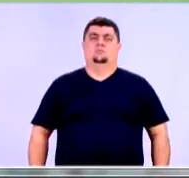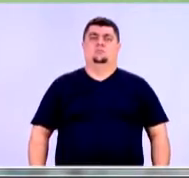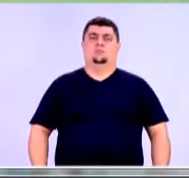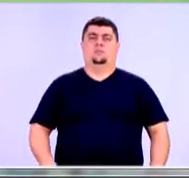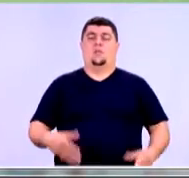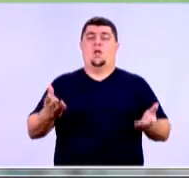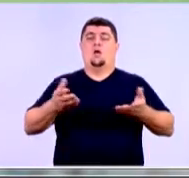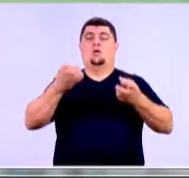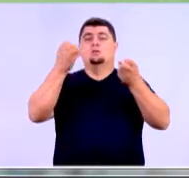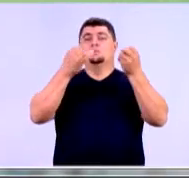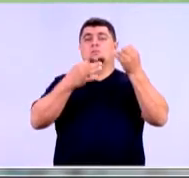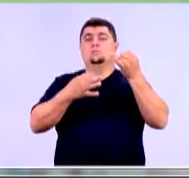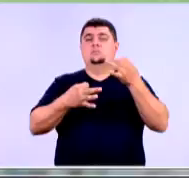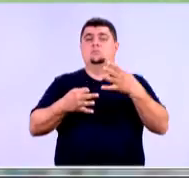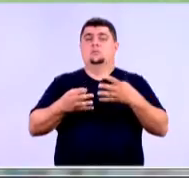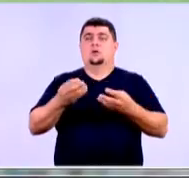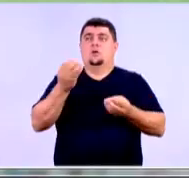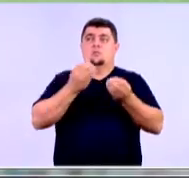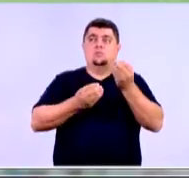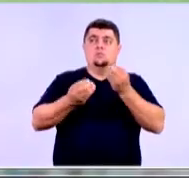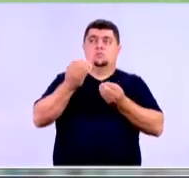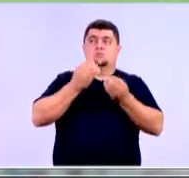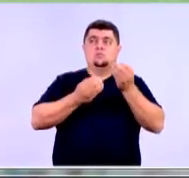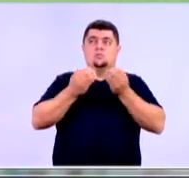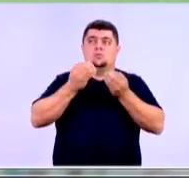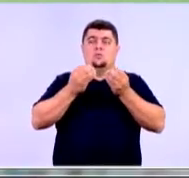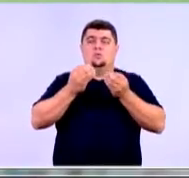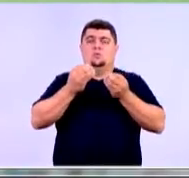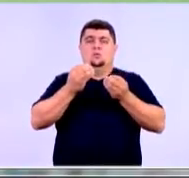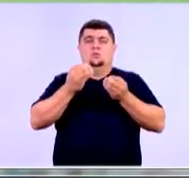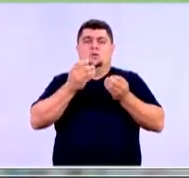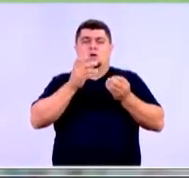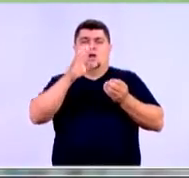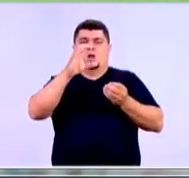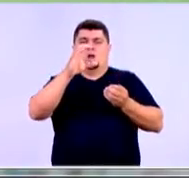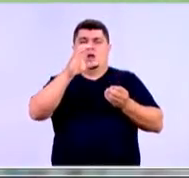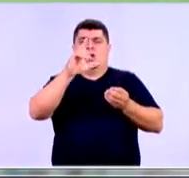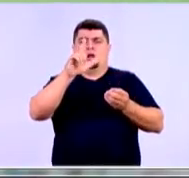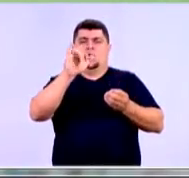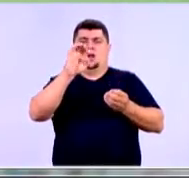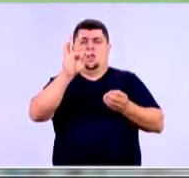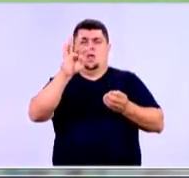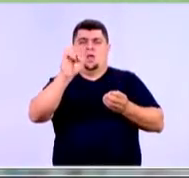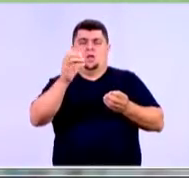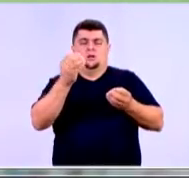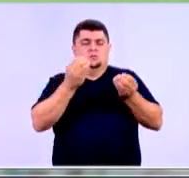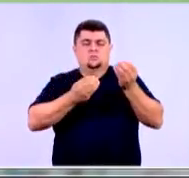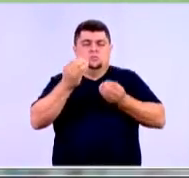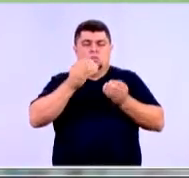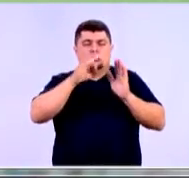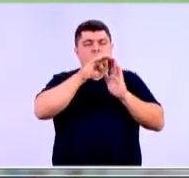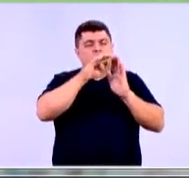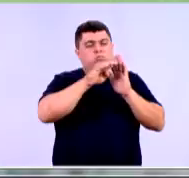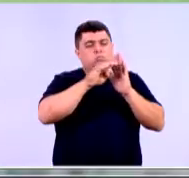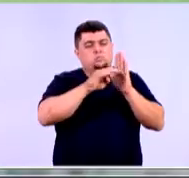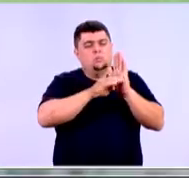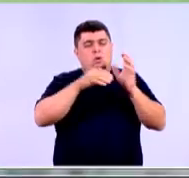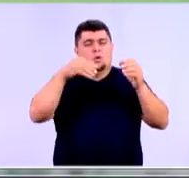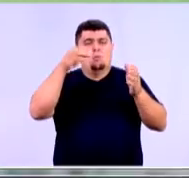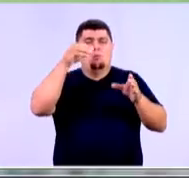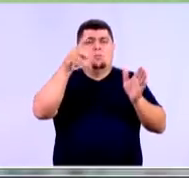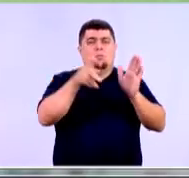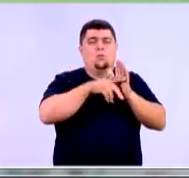do cliente na classificação bancária. Essa posição do cliente, gente, se refere a